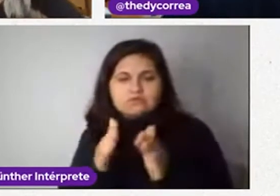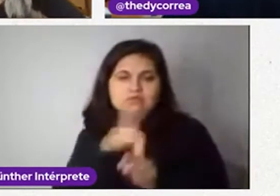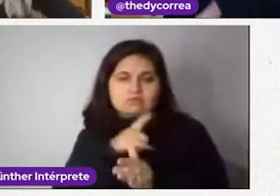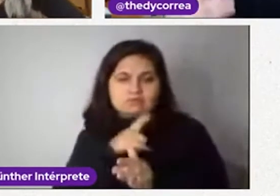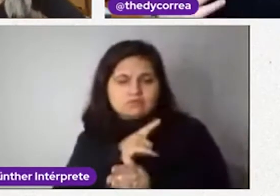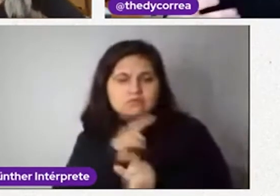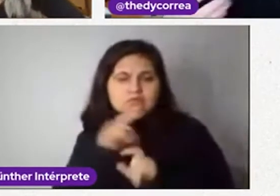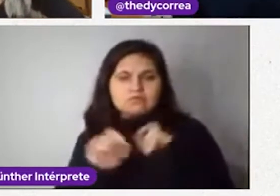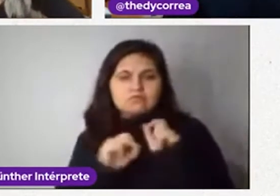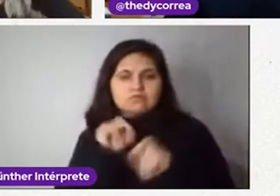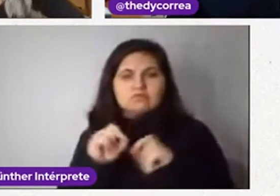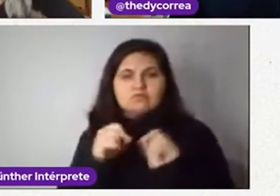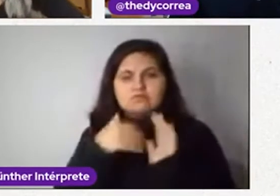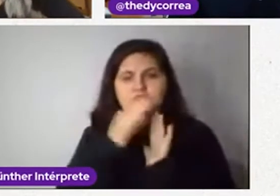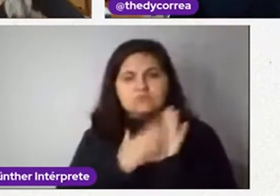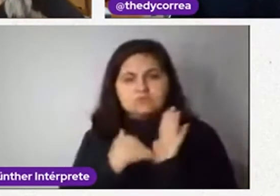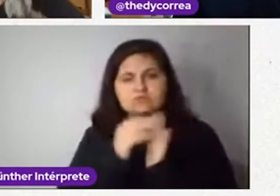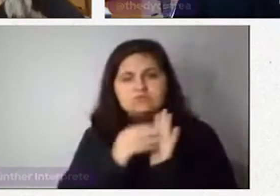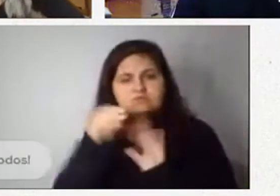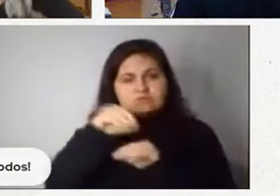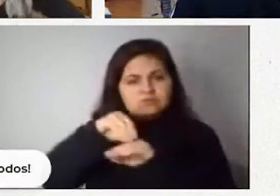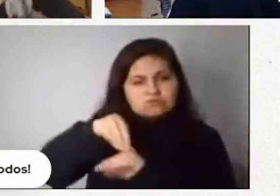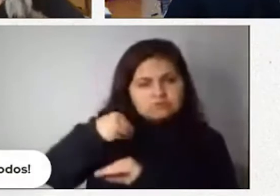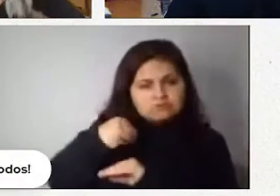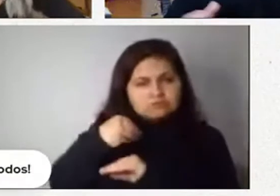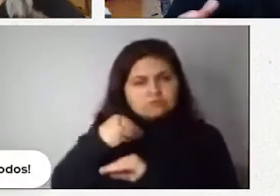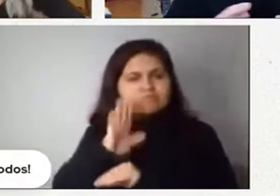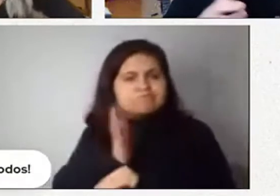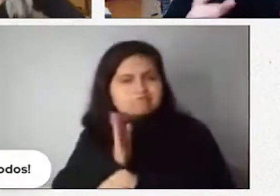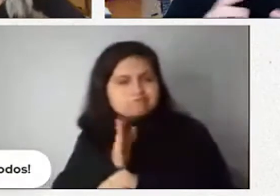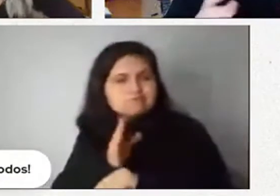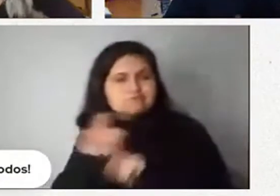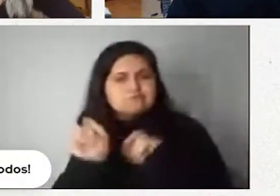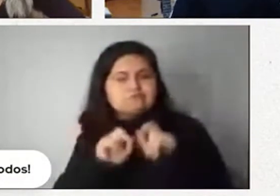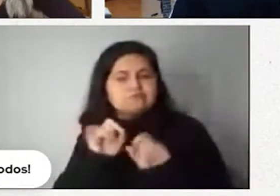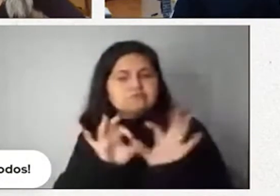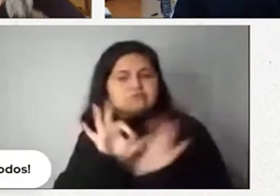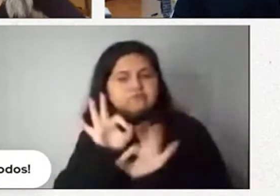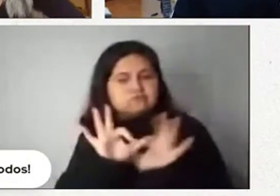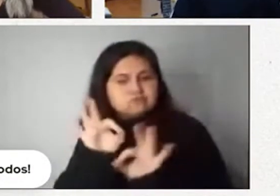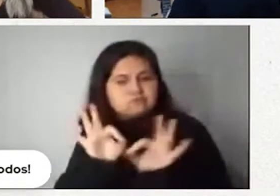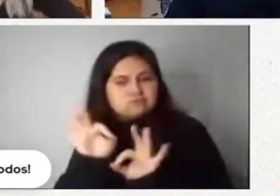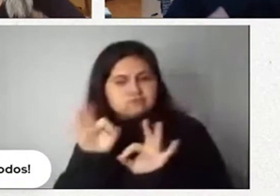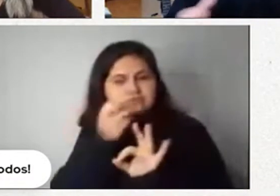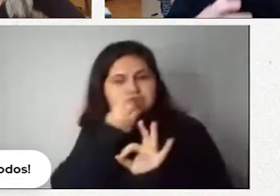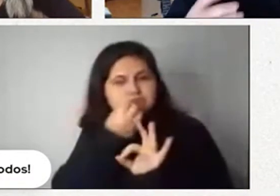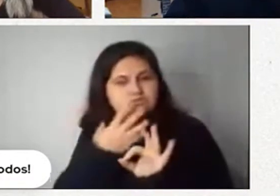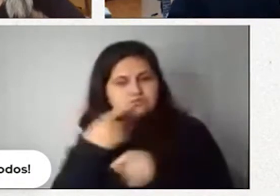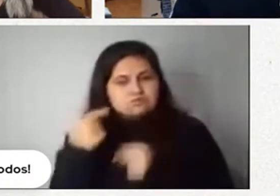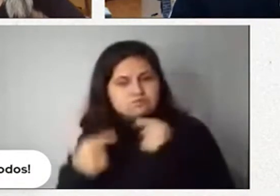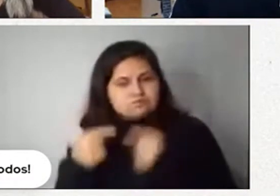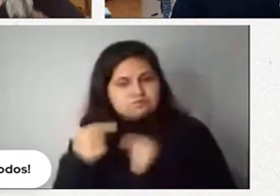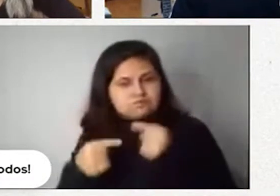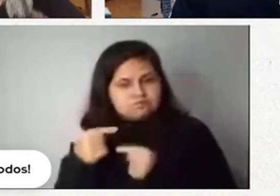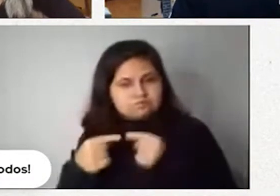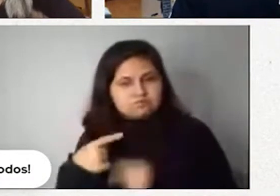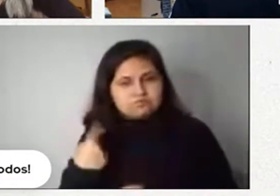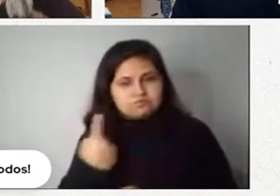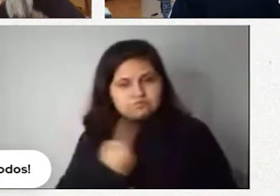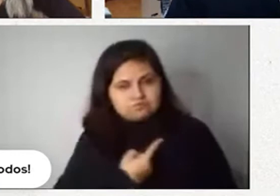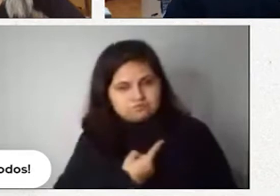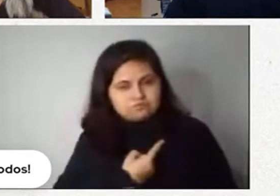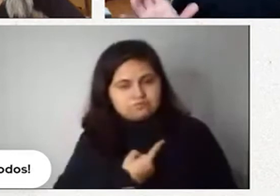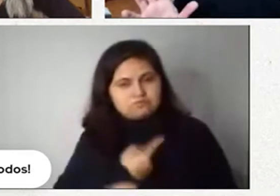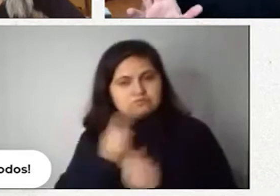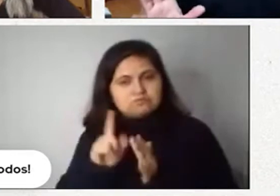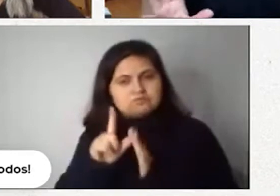o que as pinturas já nos sugeriam. Então, o projeto foi bem discutido entre nós, assim, e